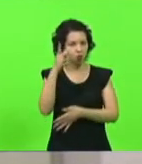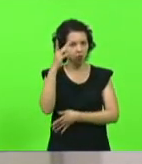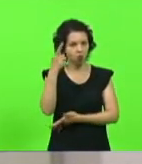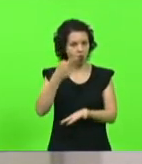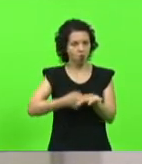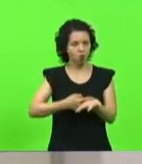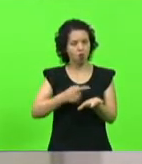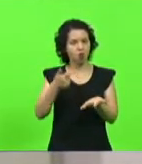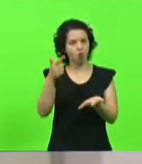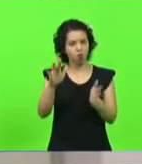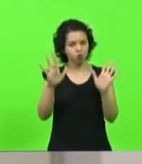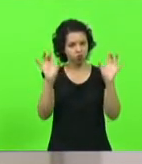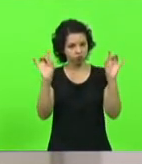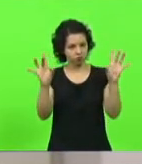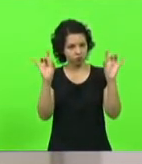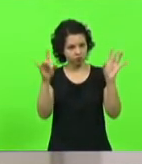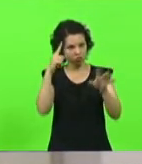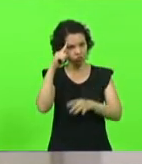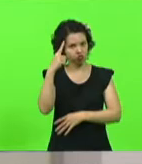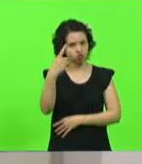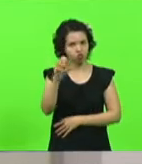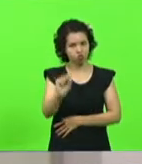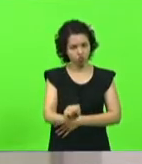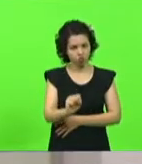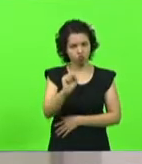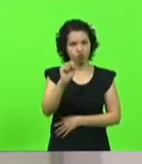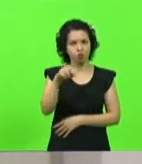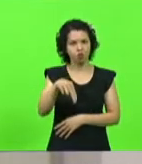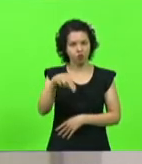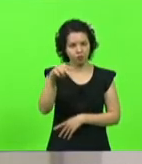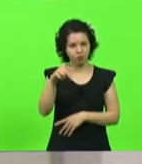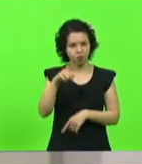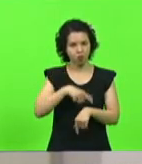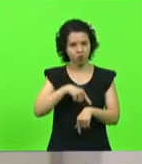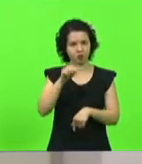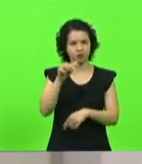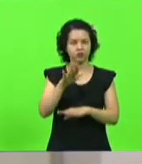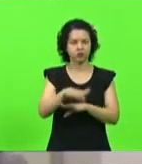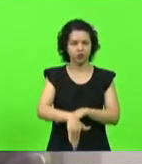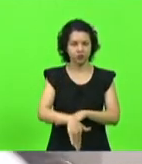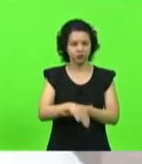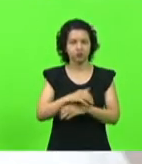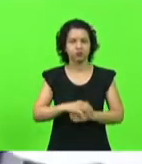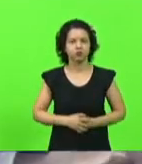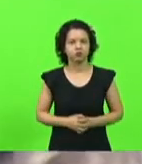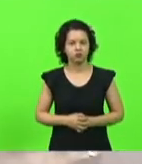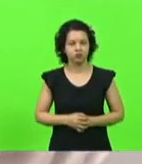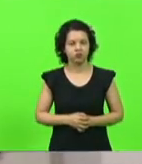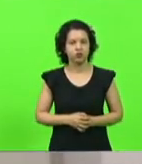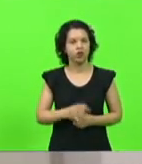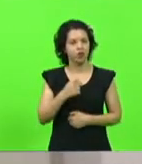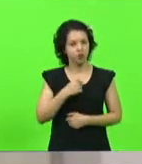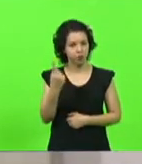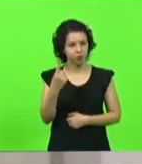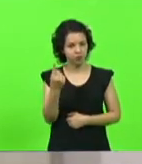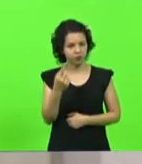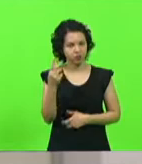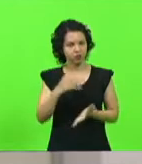especial para o dia 18 de novembro, às 17 horas. Para constar, eu, primeiro secretário, lavrei a presente